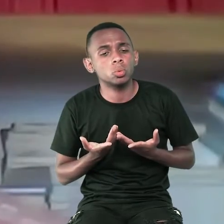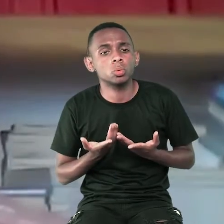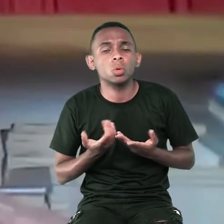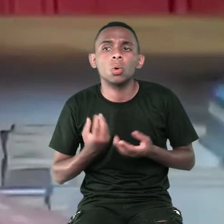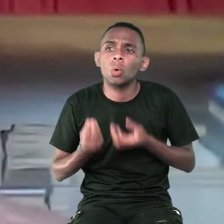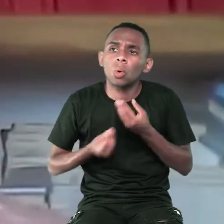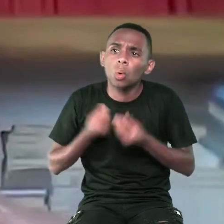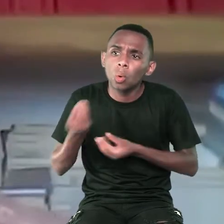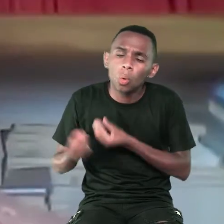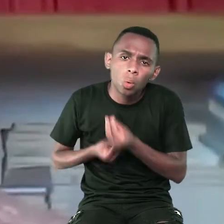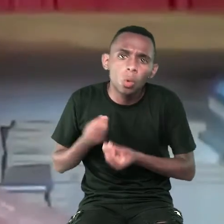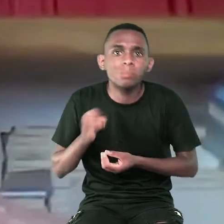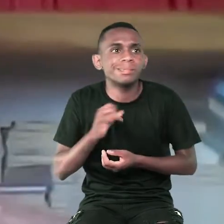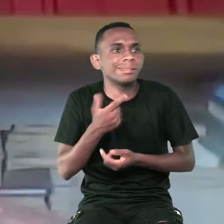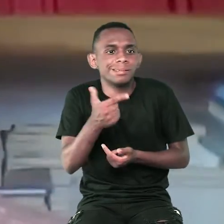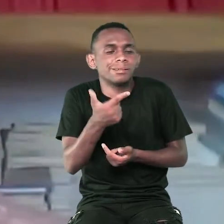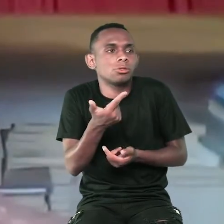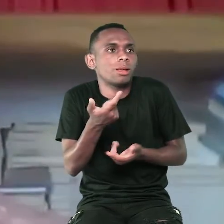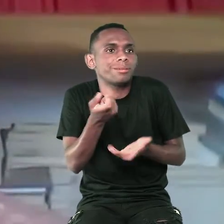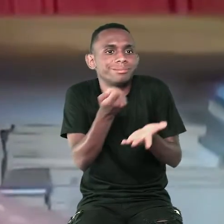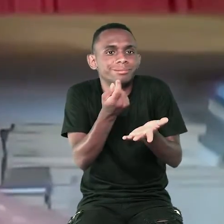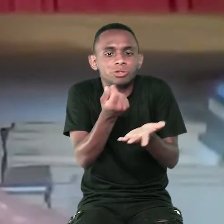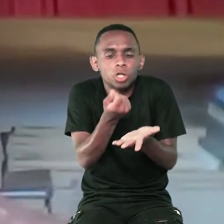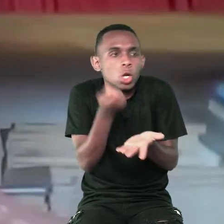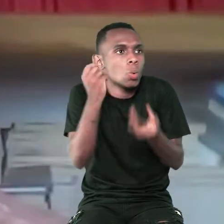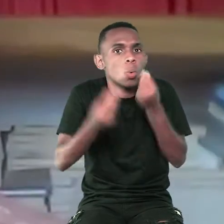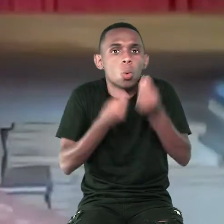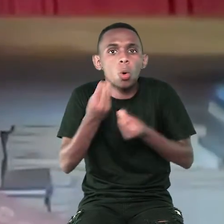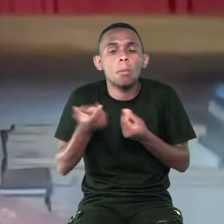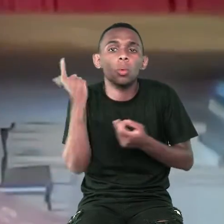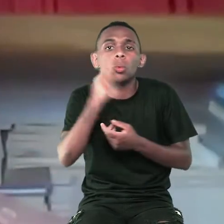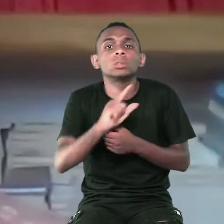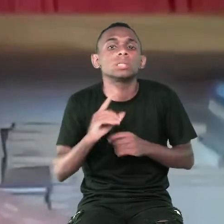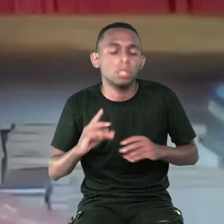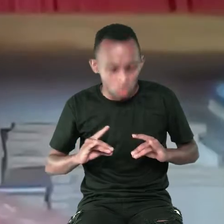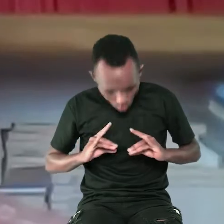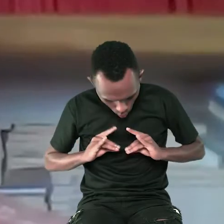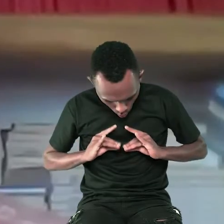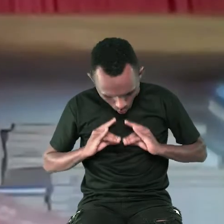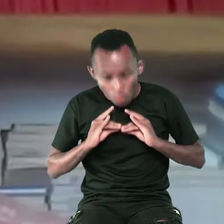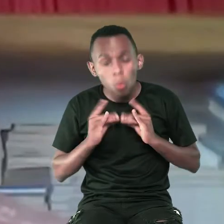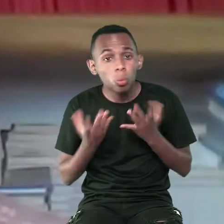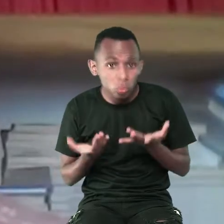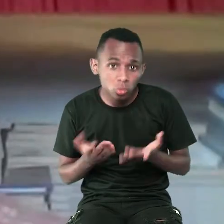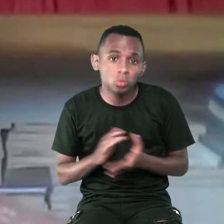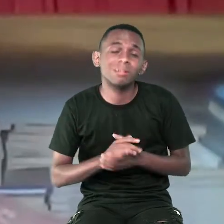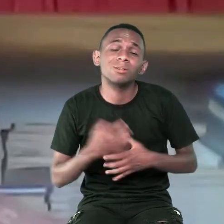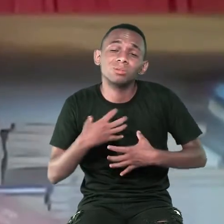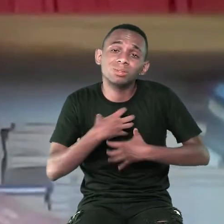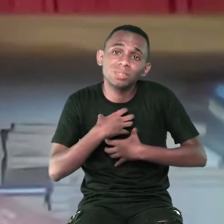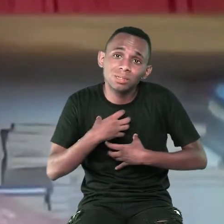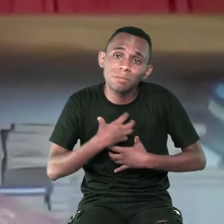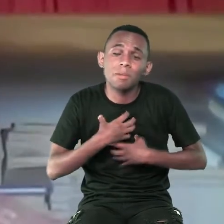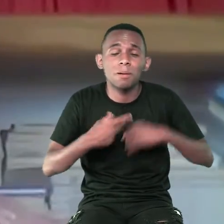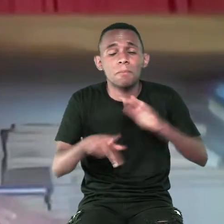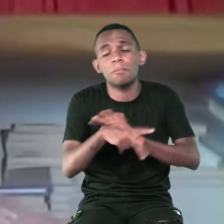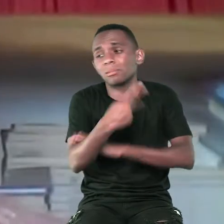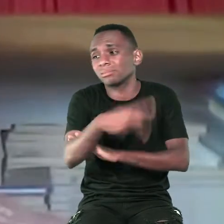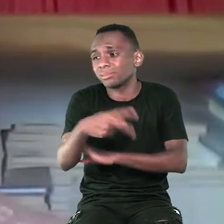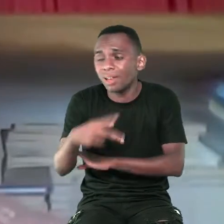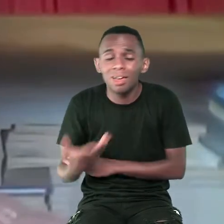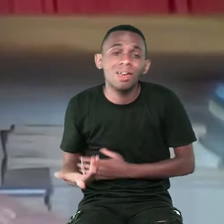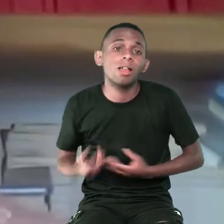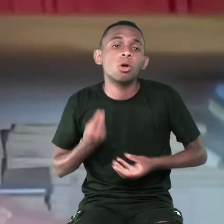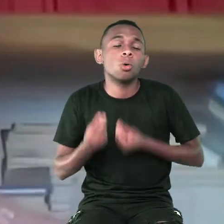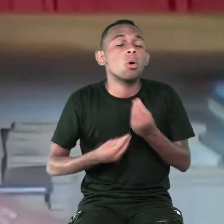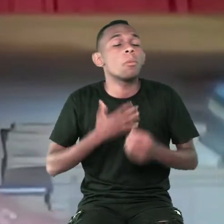dinheiro consegue um hormônio no centro de saúde, né, para pesquisar essas coisas, e coisas também do sentimento delas, né, de como é que